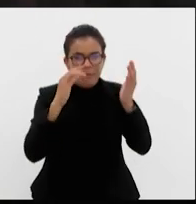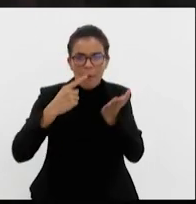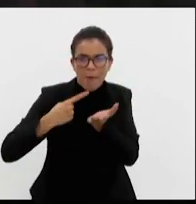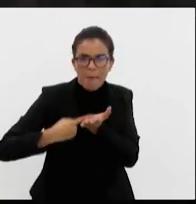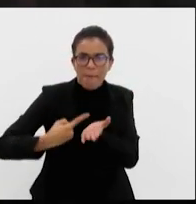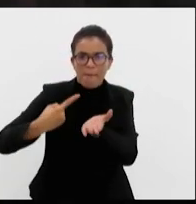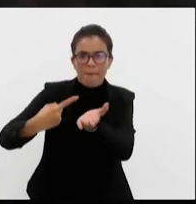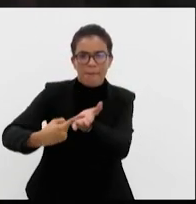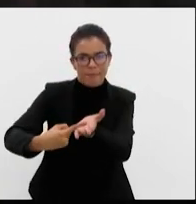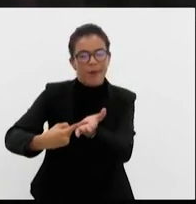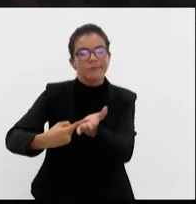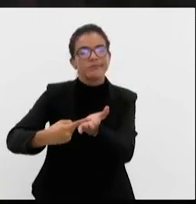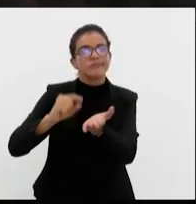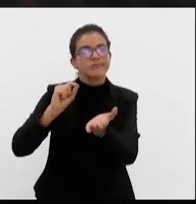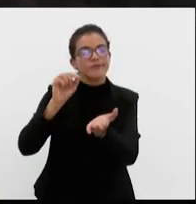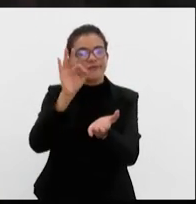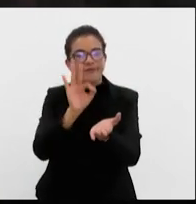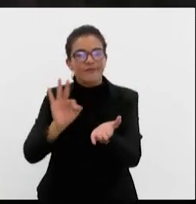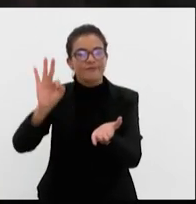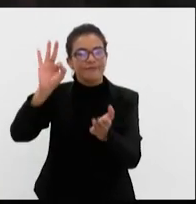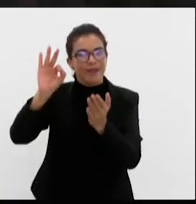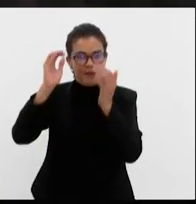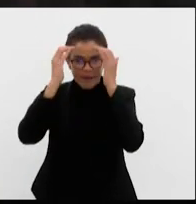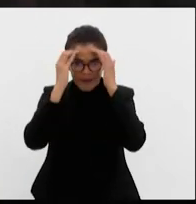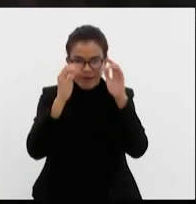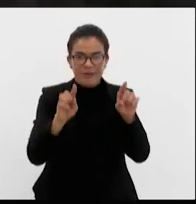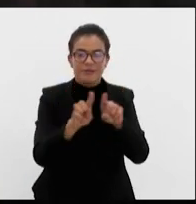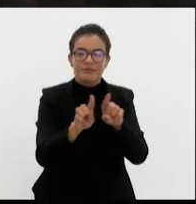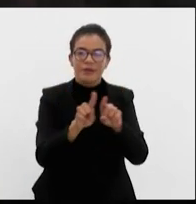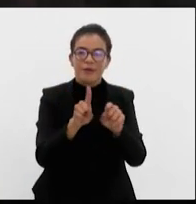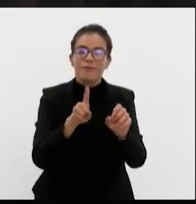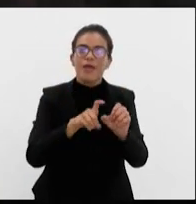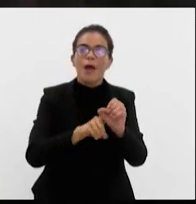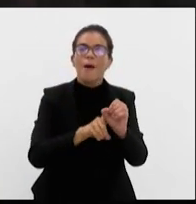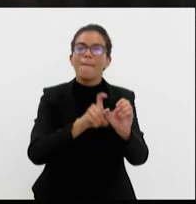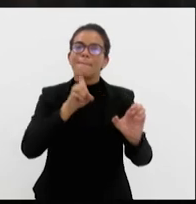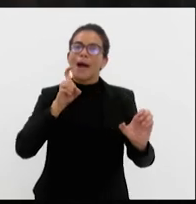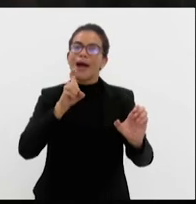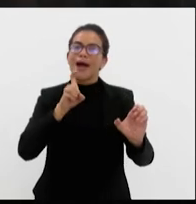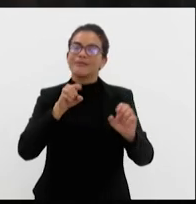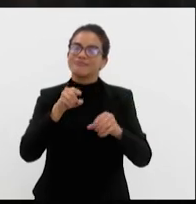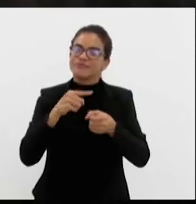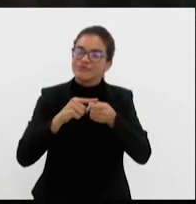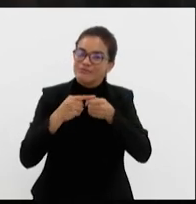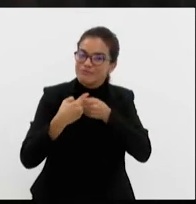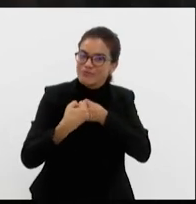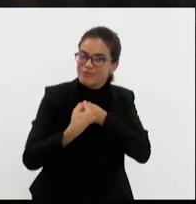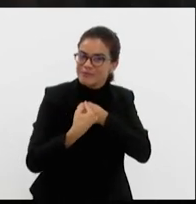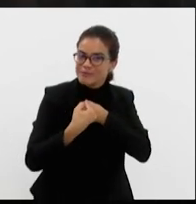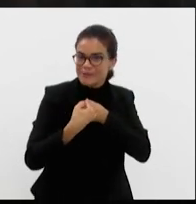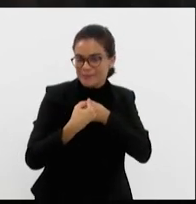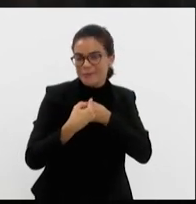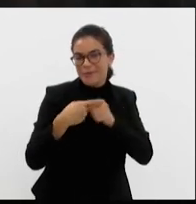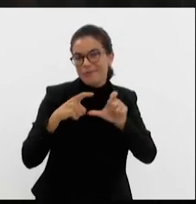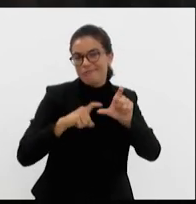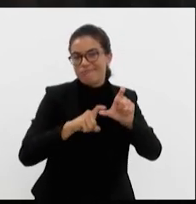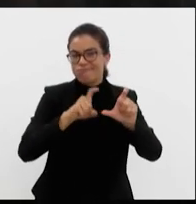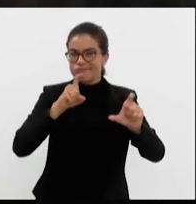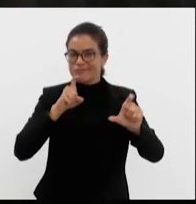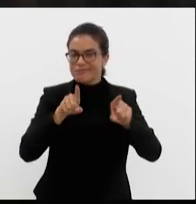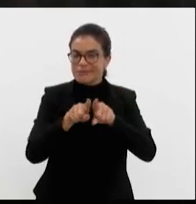Federativo é exatamente respeitar a autonomia dos municípios e dos nossos